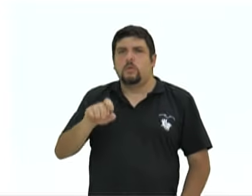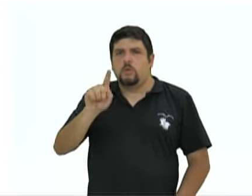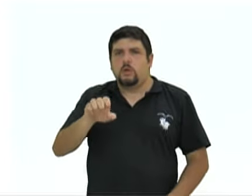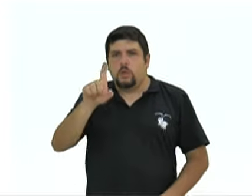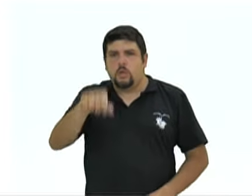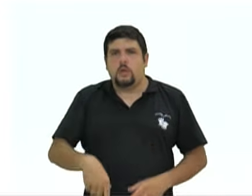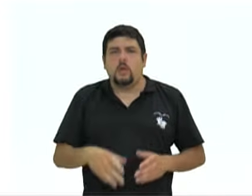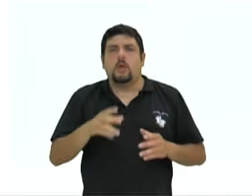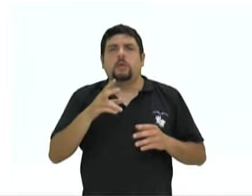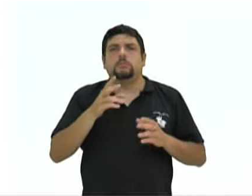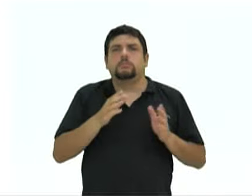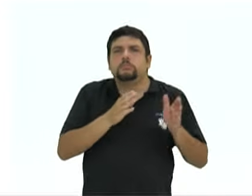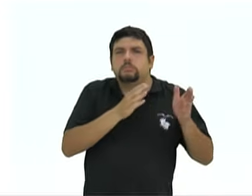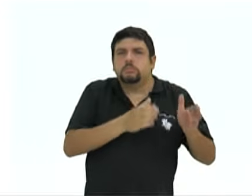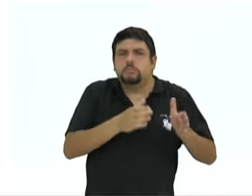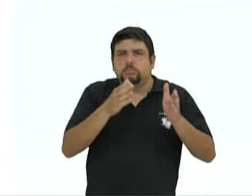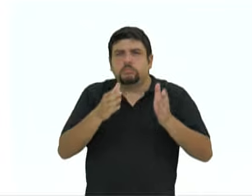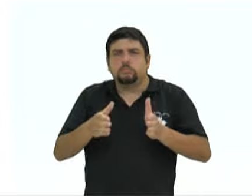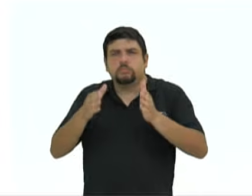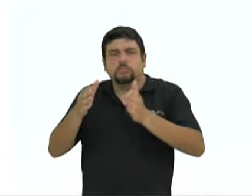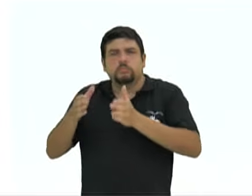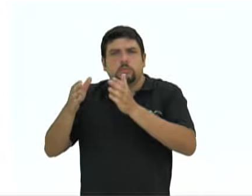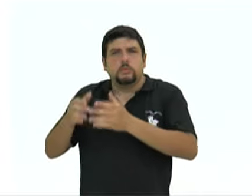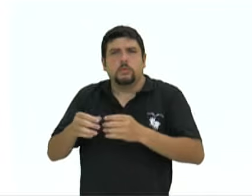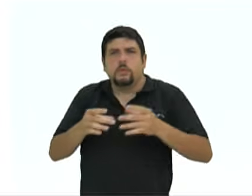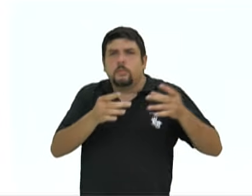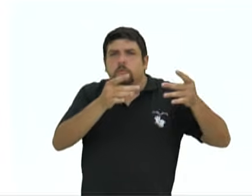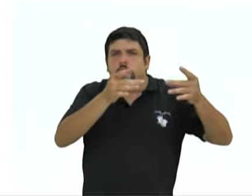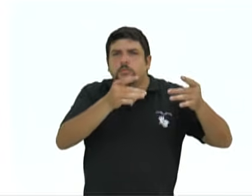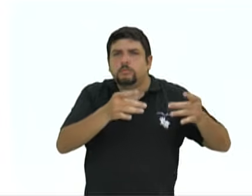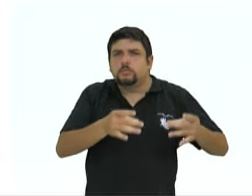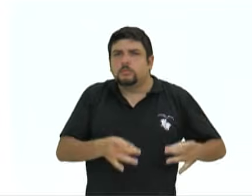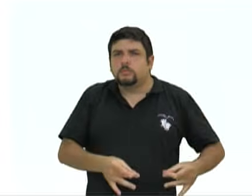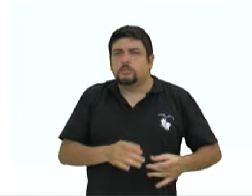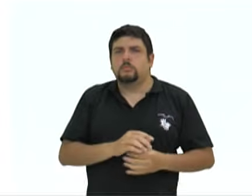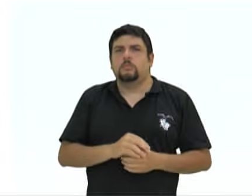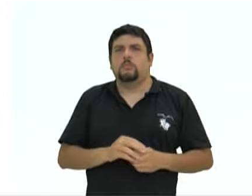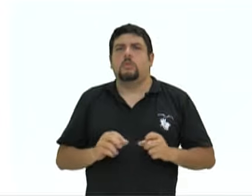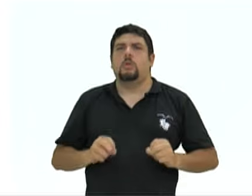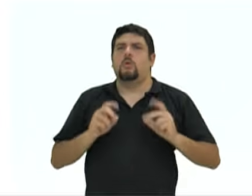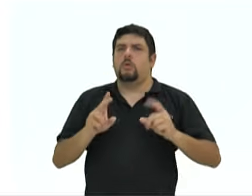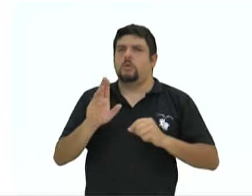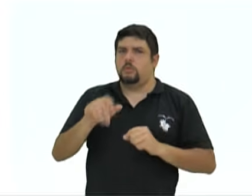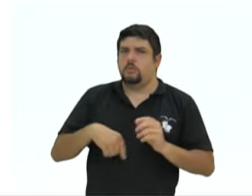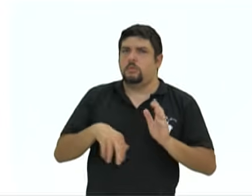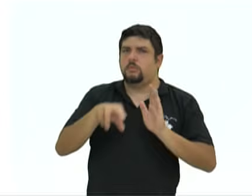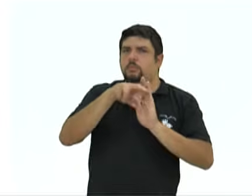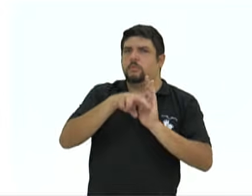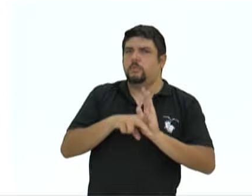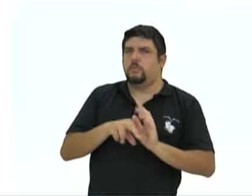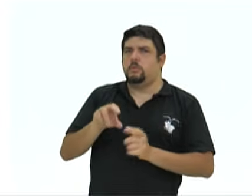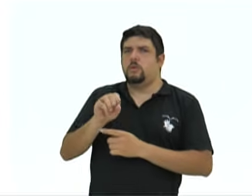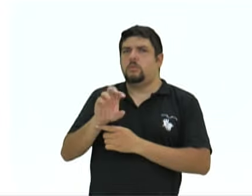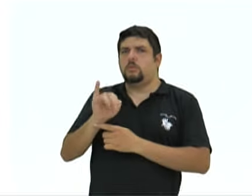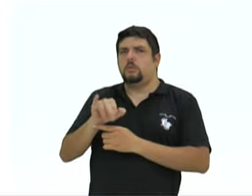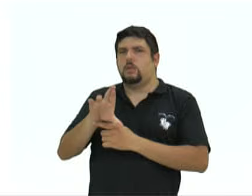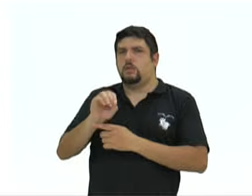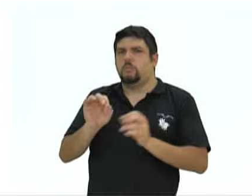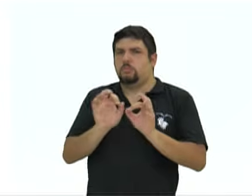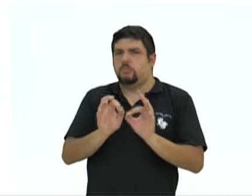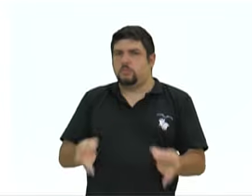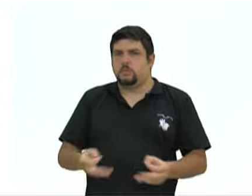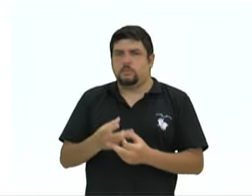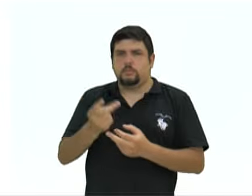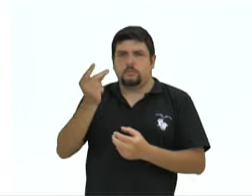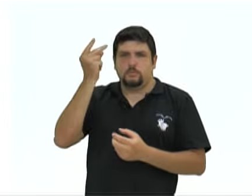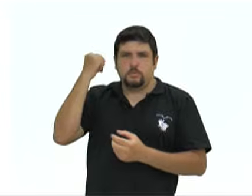filme, né? Com indicações técnicas detalhadas. Então, a gente já tinha o roteiro ainda era bem simples naquela época, e